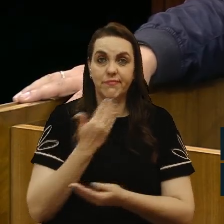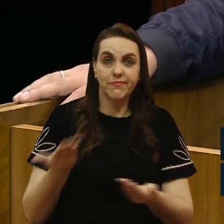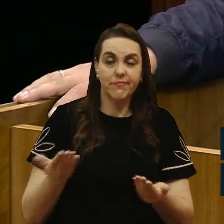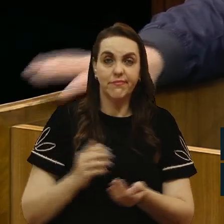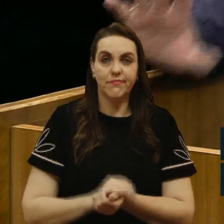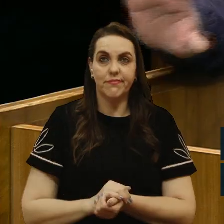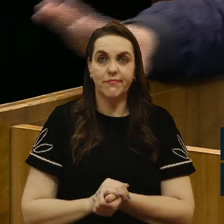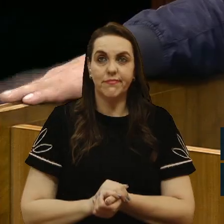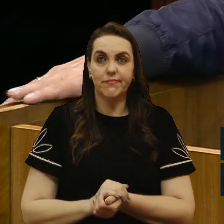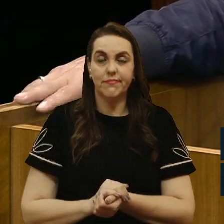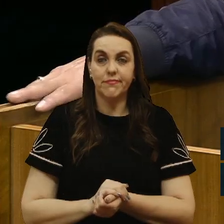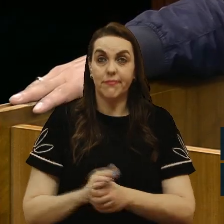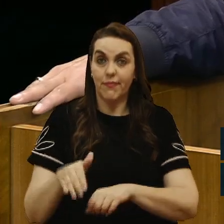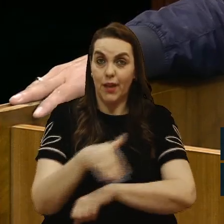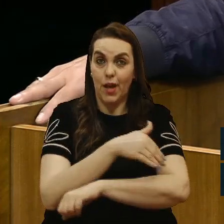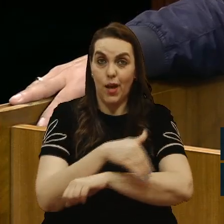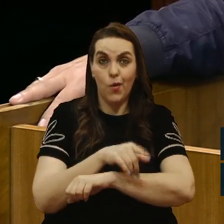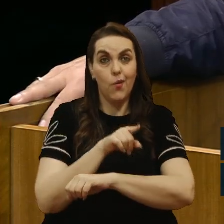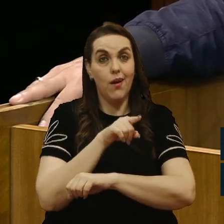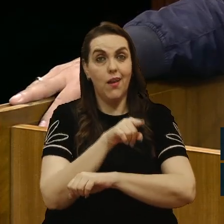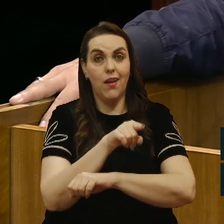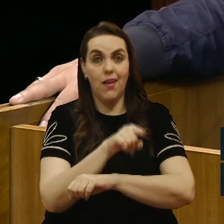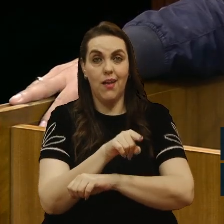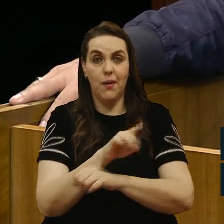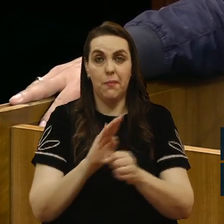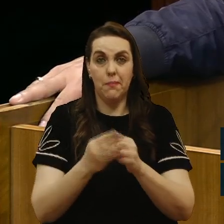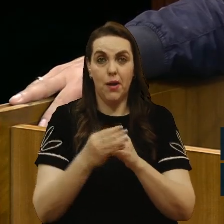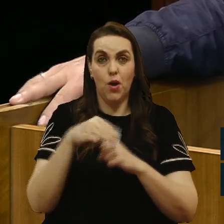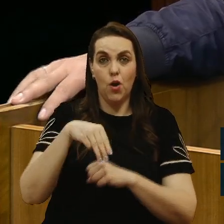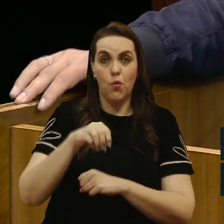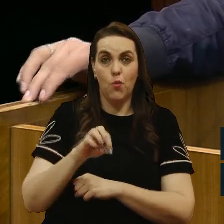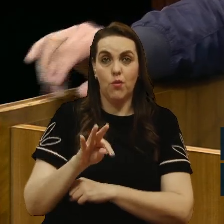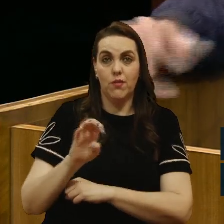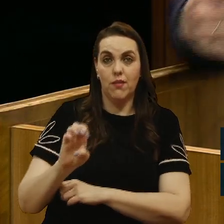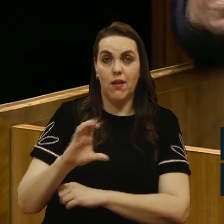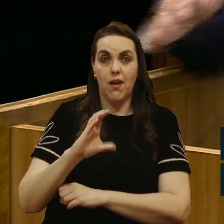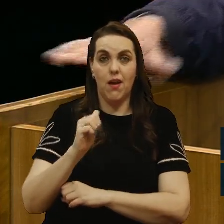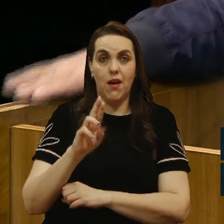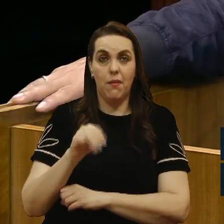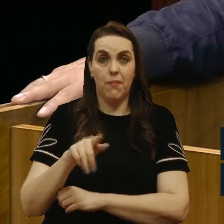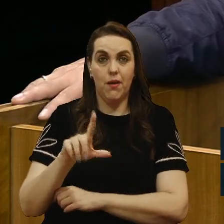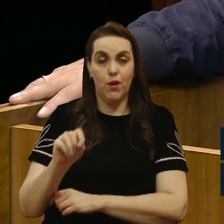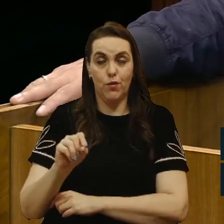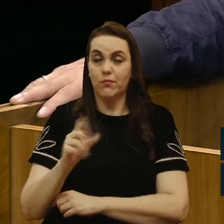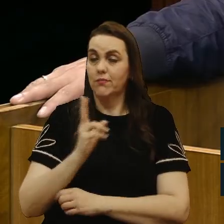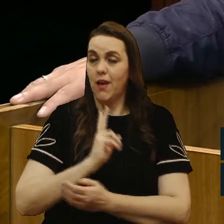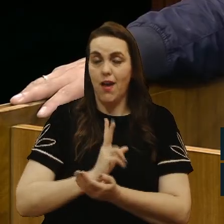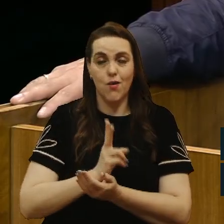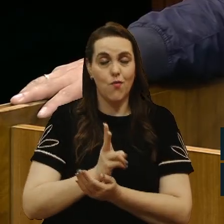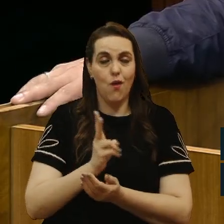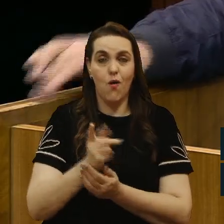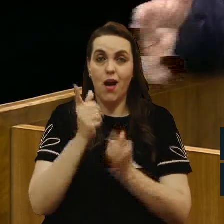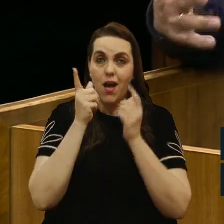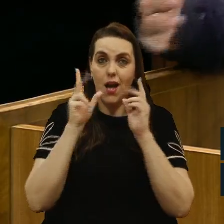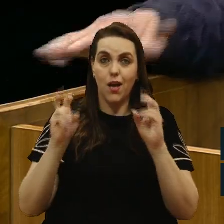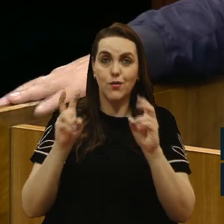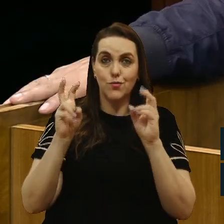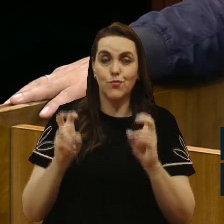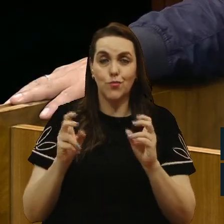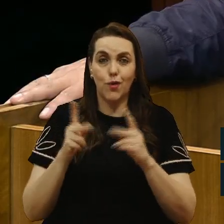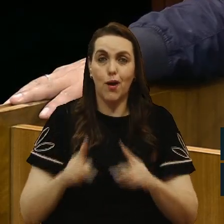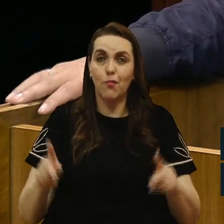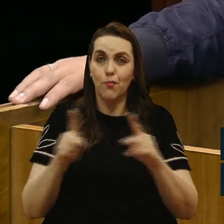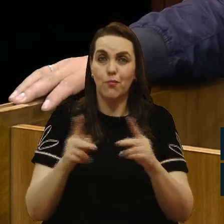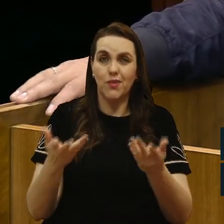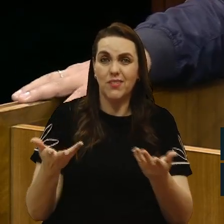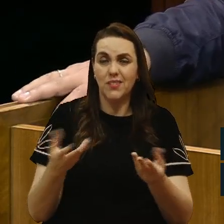as ruas lá do Monte Carmelo continuam do mesmo jeito. Os assuntos que interessam realmente para o povo continuam do mesmo jeito. Então a gente tem que